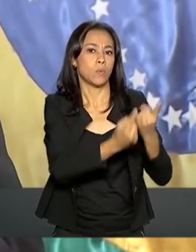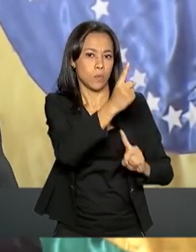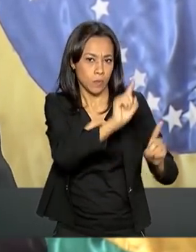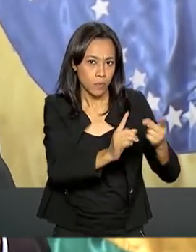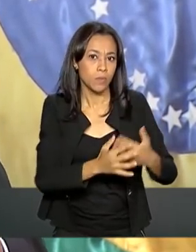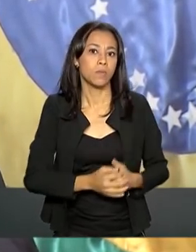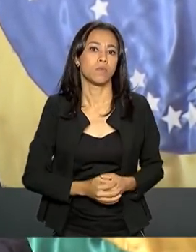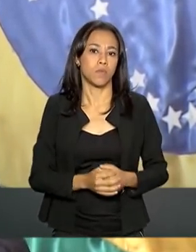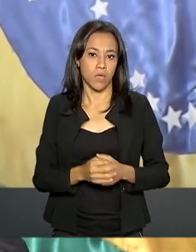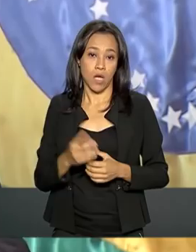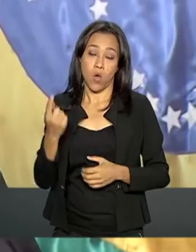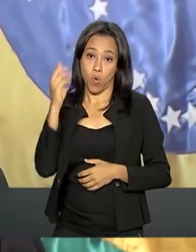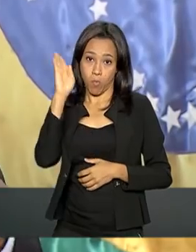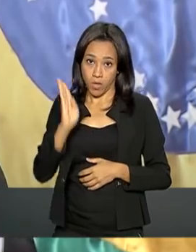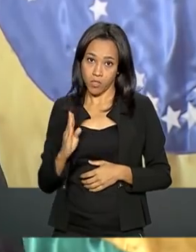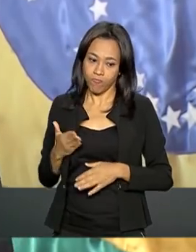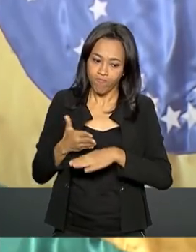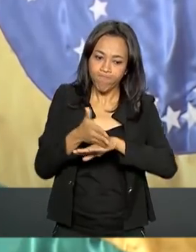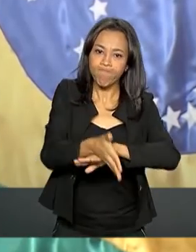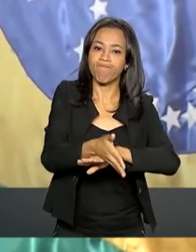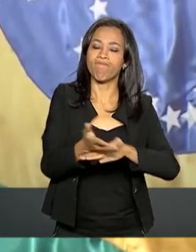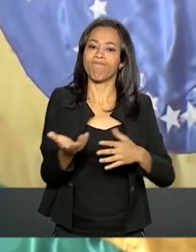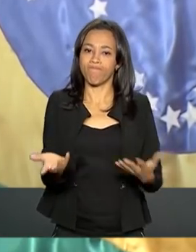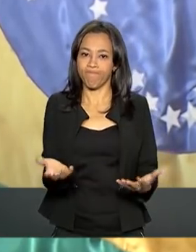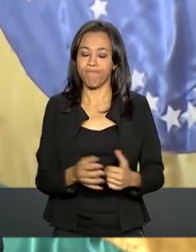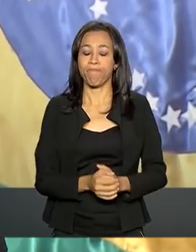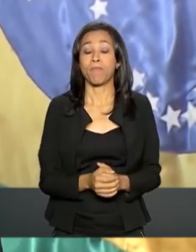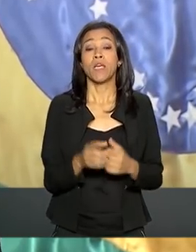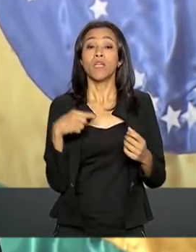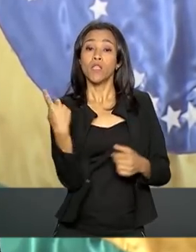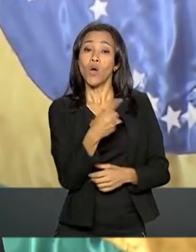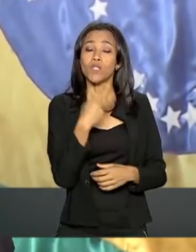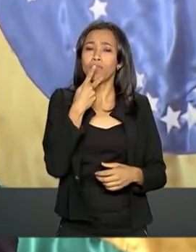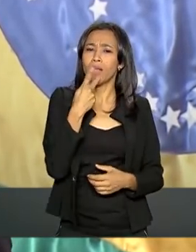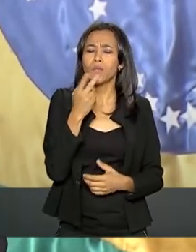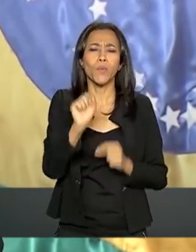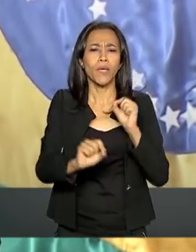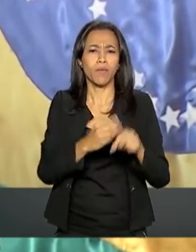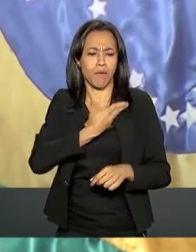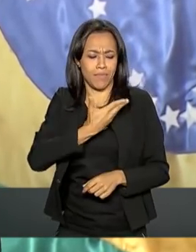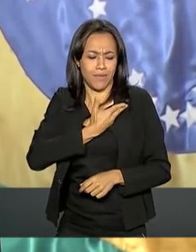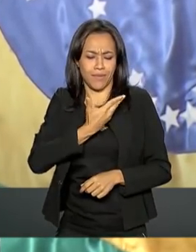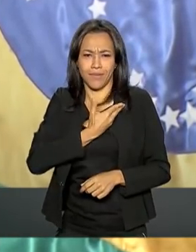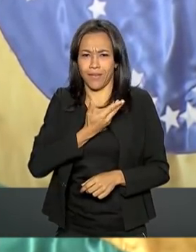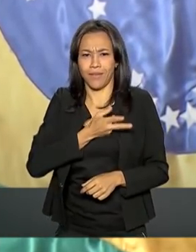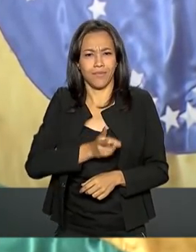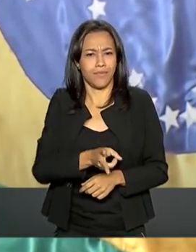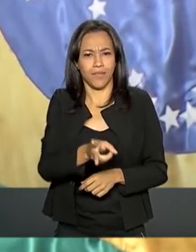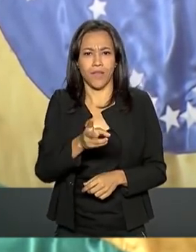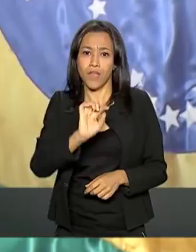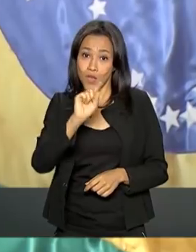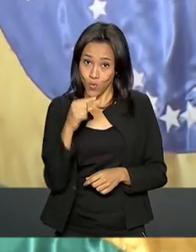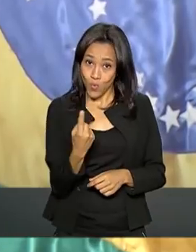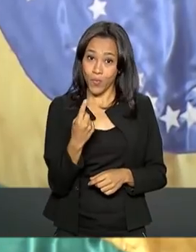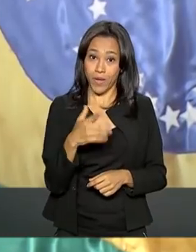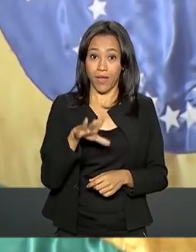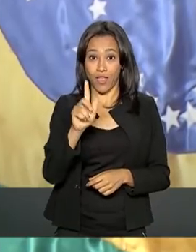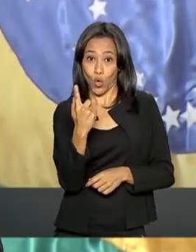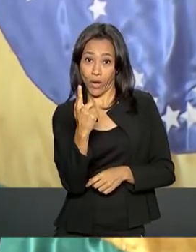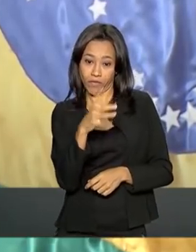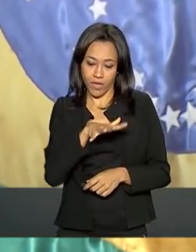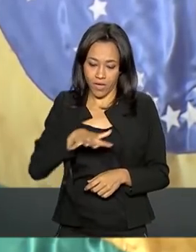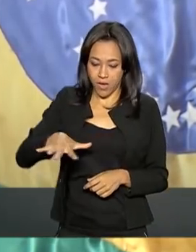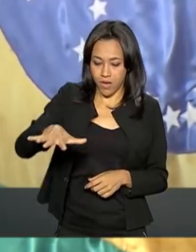e dizer que, ao longo desta história, nós falamos de uma amizade sem limites e sem fronteira, que tem dois significados. Um é geográfico.